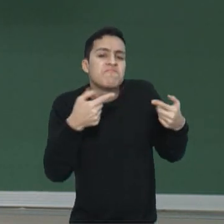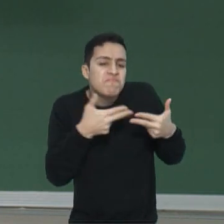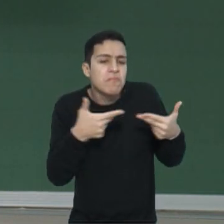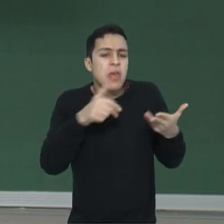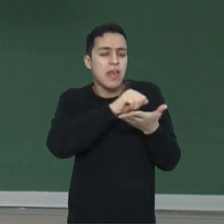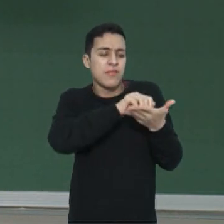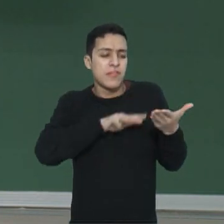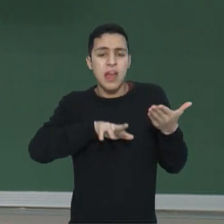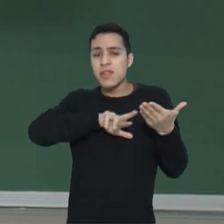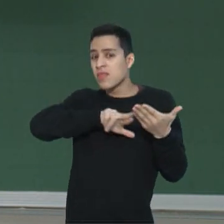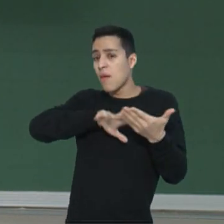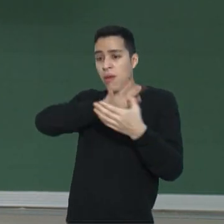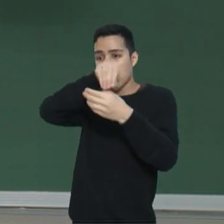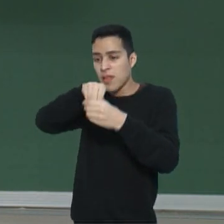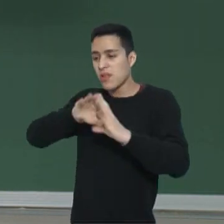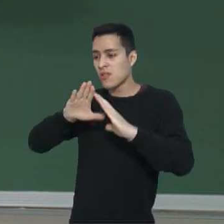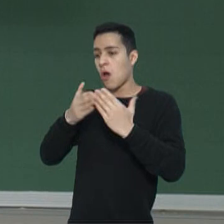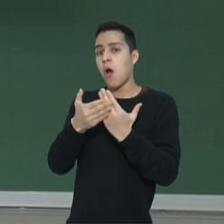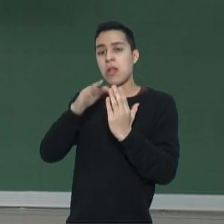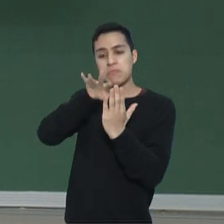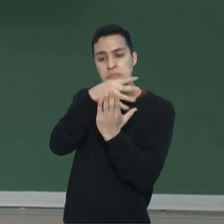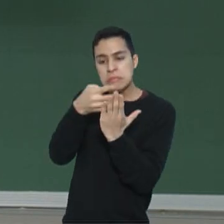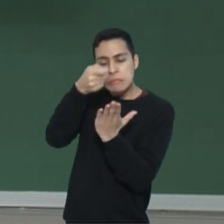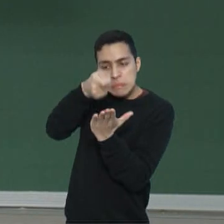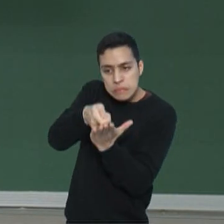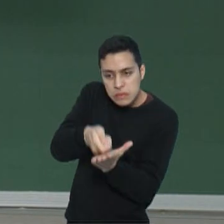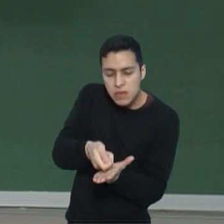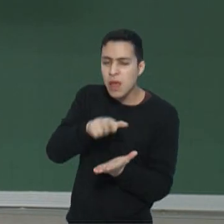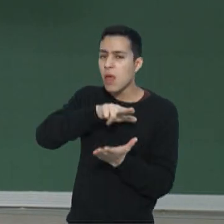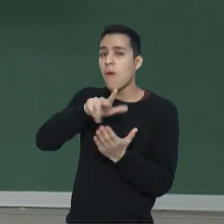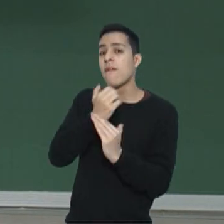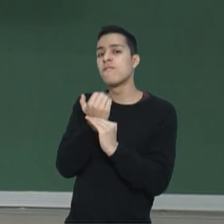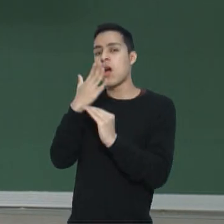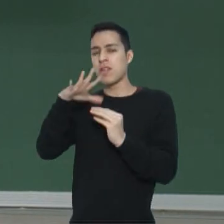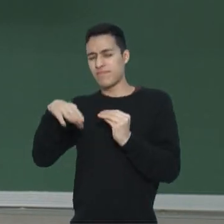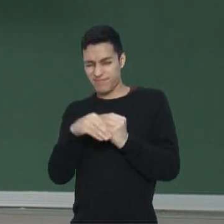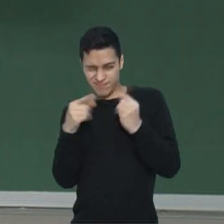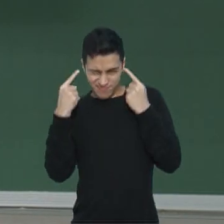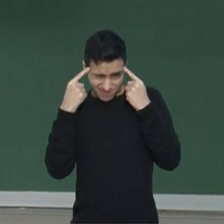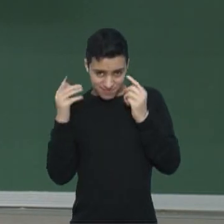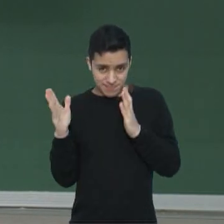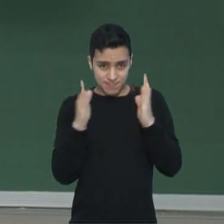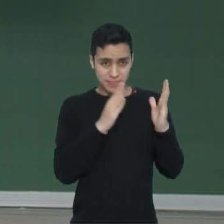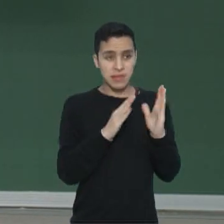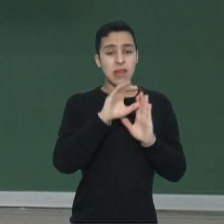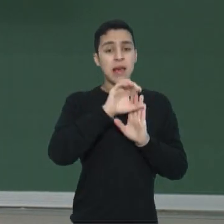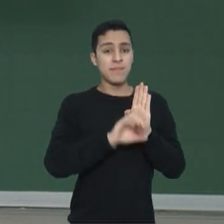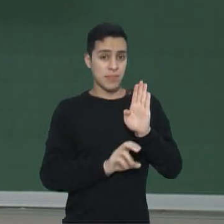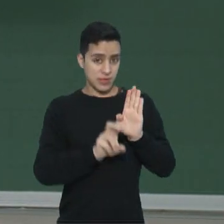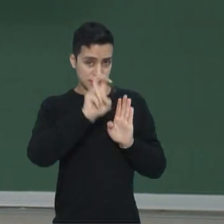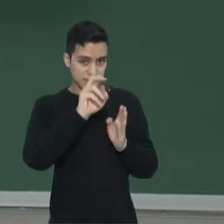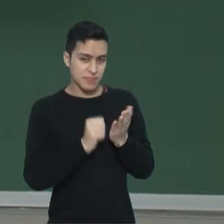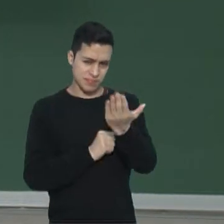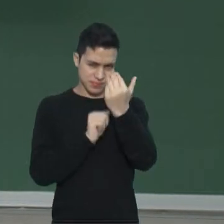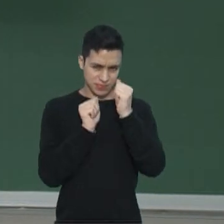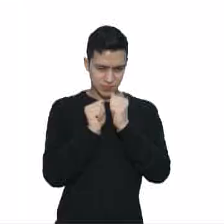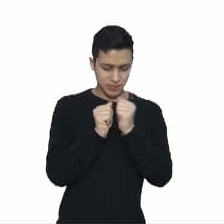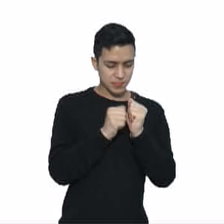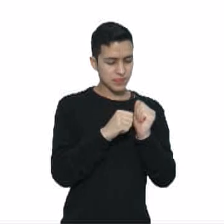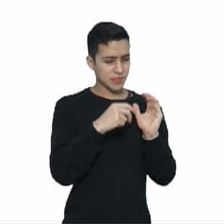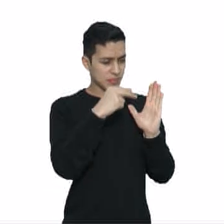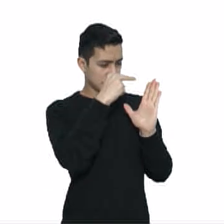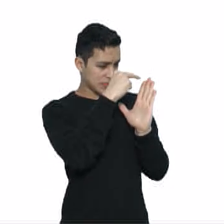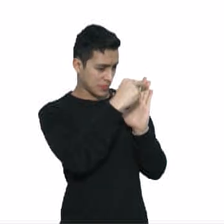grade escolar curricular, certo? Capítulo 5. Faça a leitura comigo.